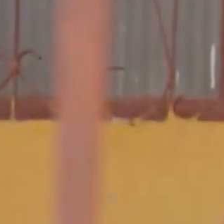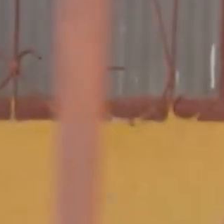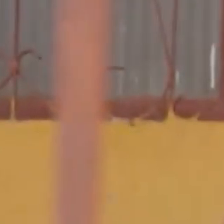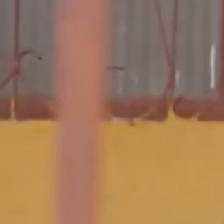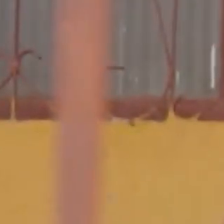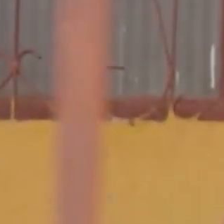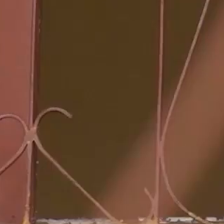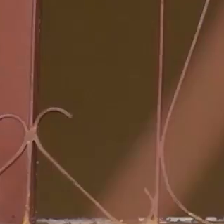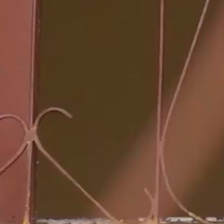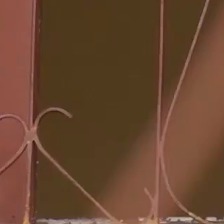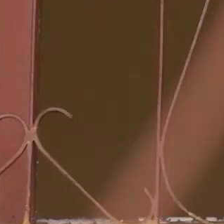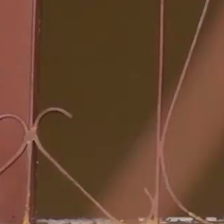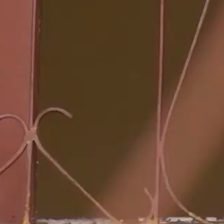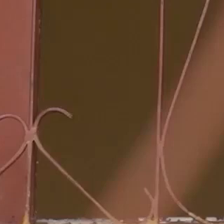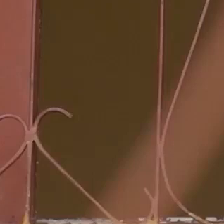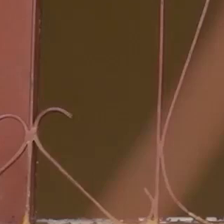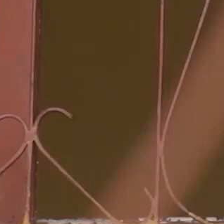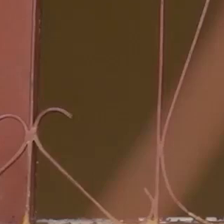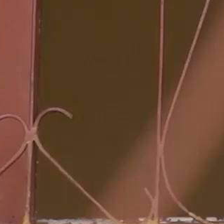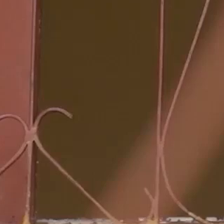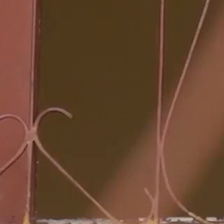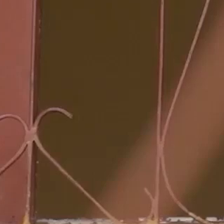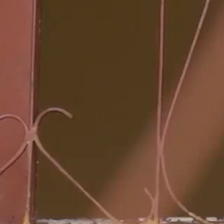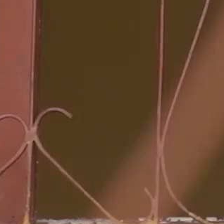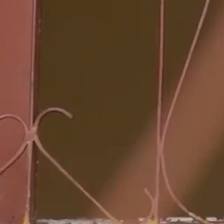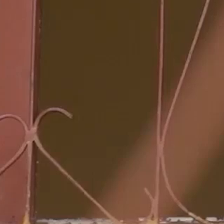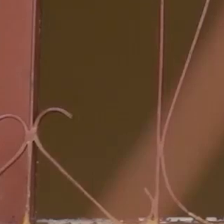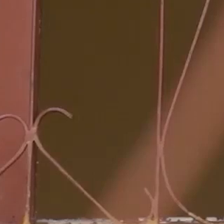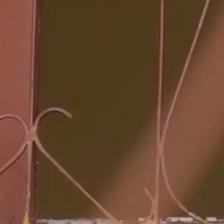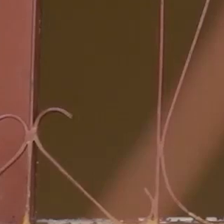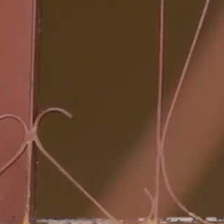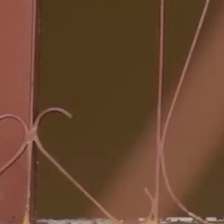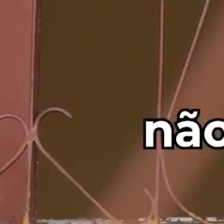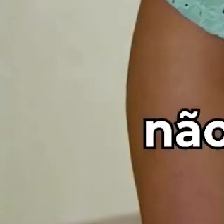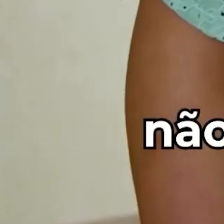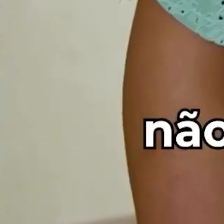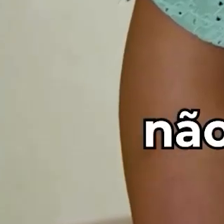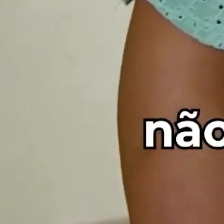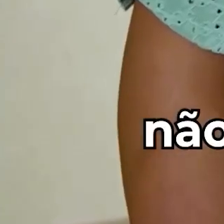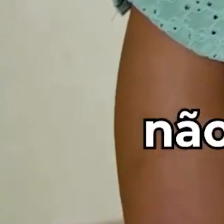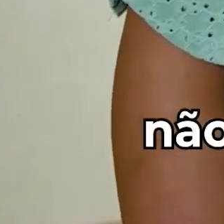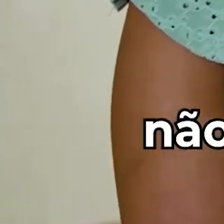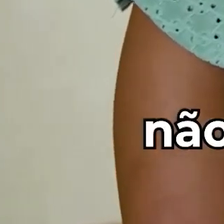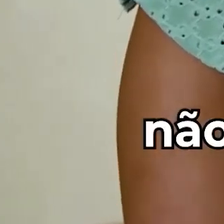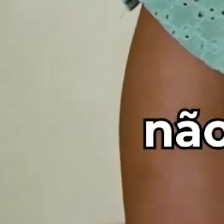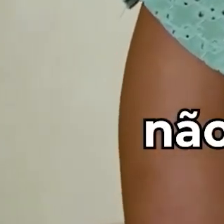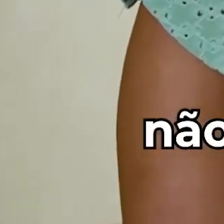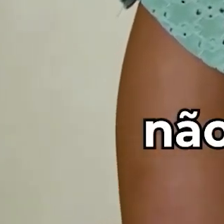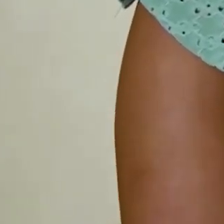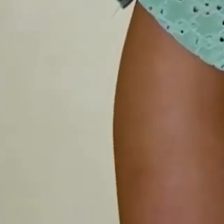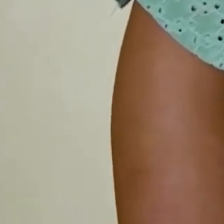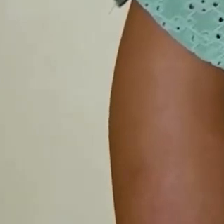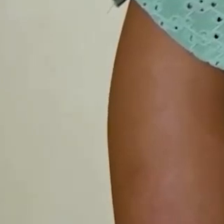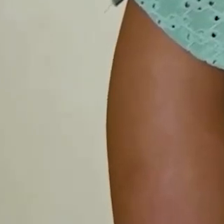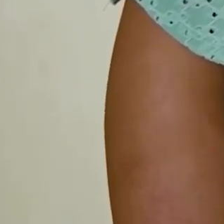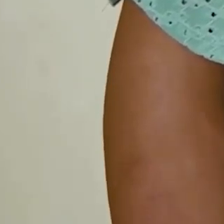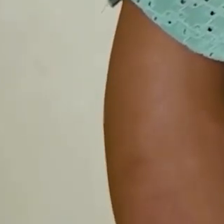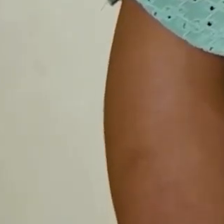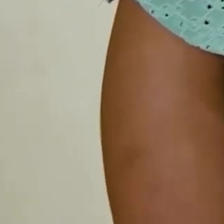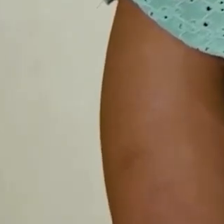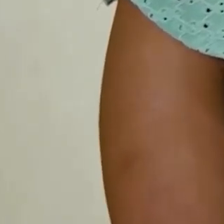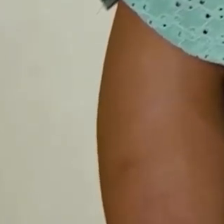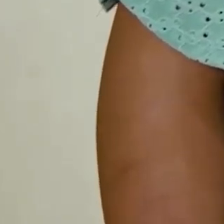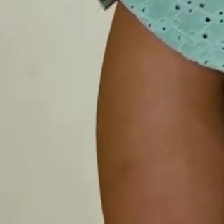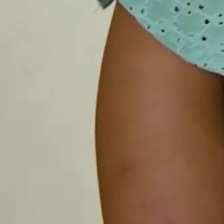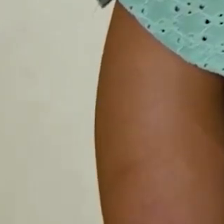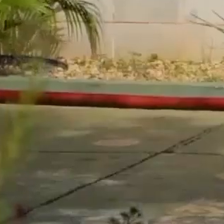O Bolsa Família, pra gente, é muito importante. Serviço hoje em dia tá difícil. Não é humilhante receber Bolsa Família. Bolsa